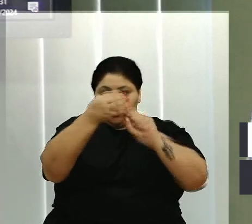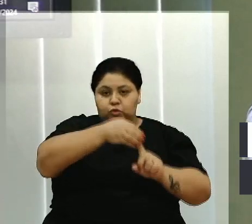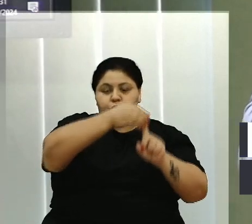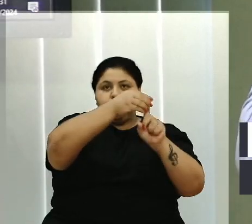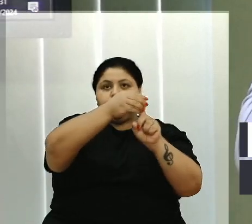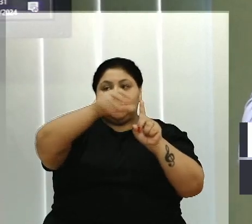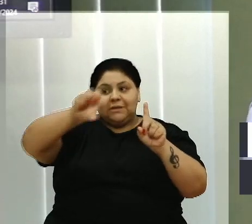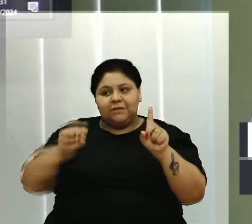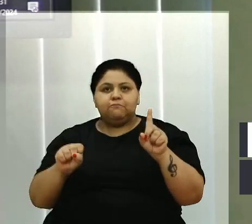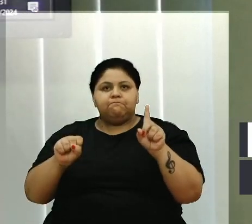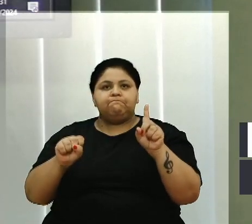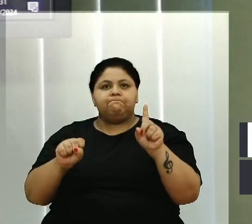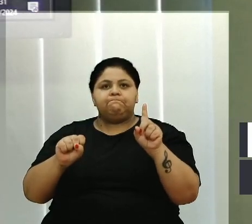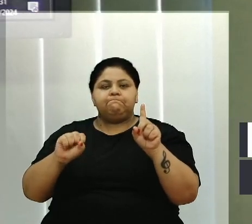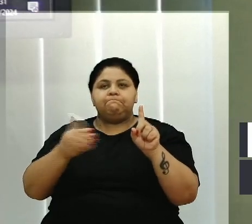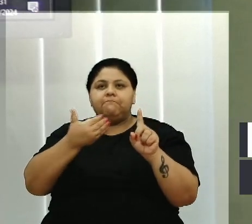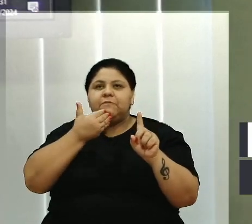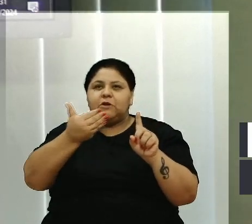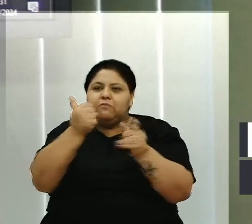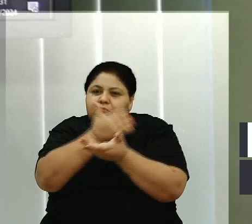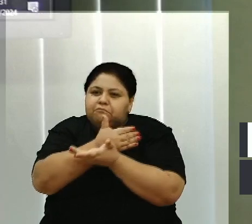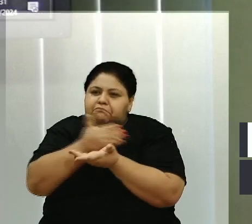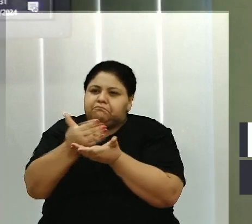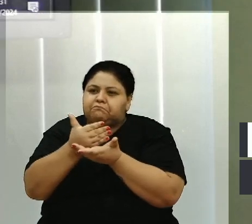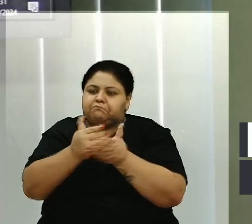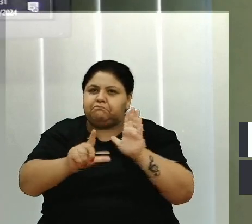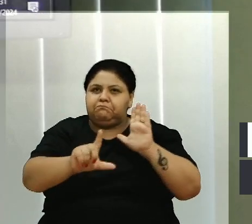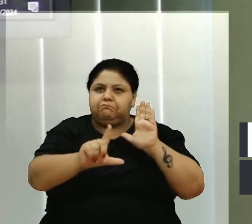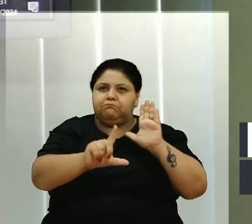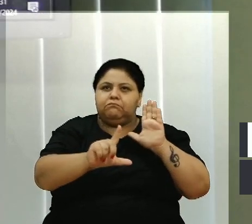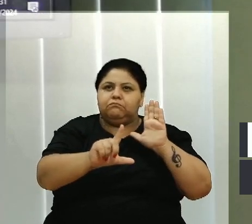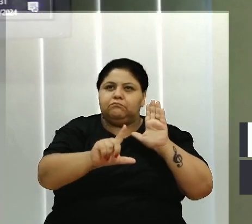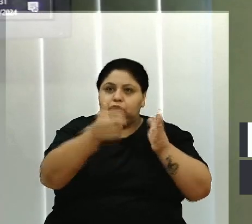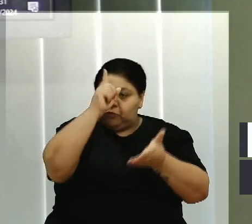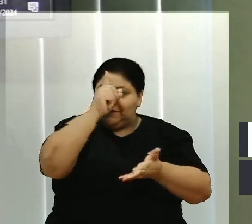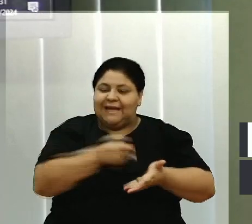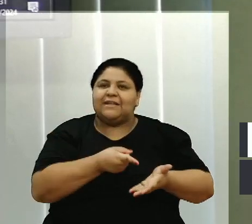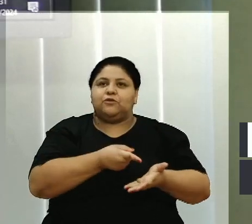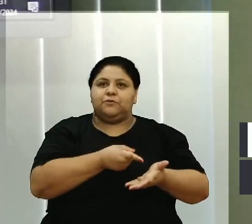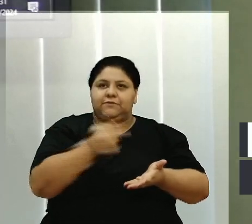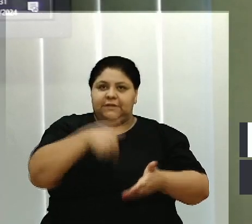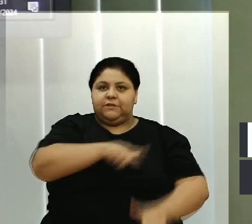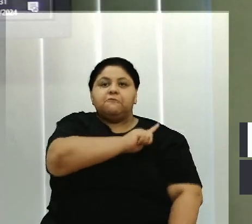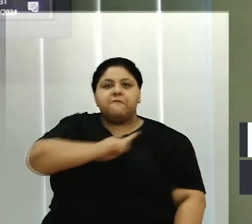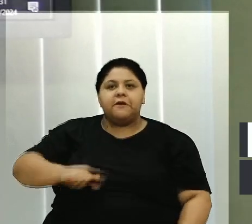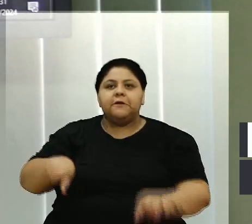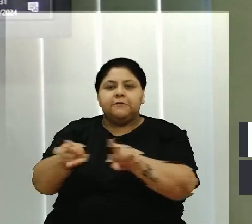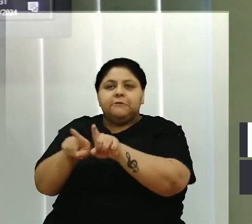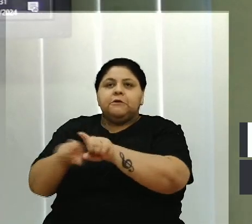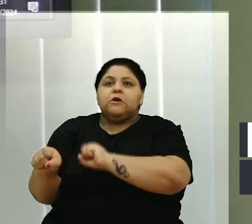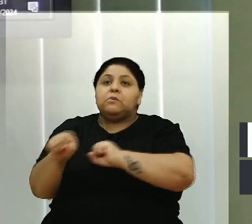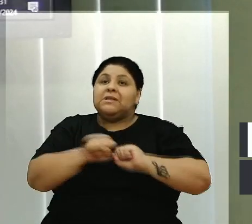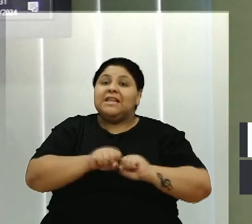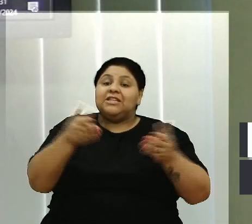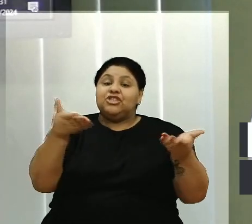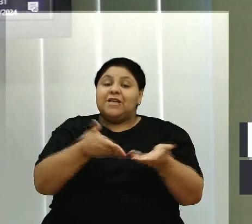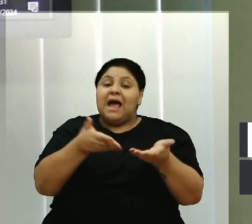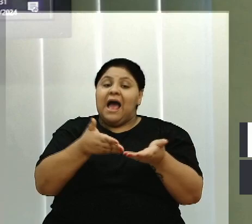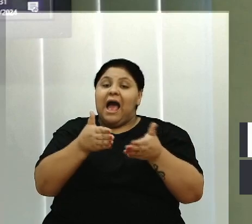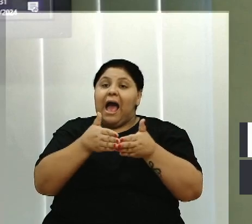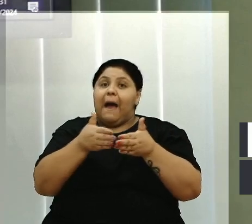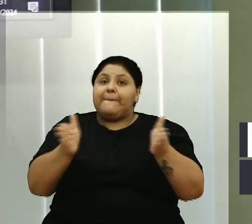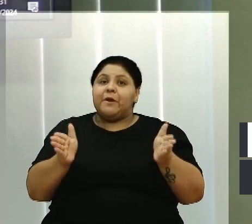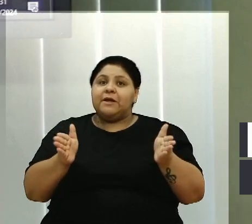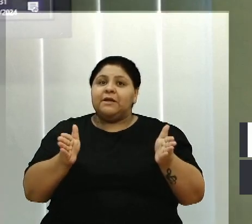Sul. E eu pedia, desde o início da legislatura e deste governo, que nós pudéssemos já abrir na